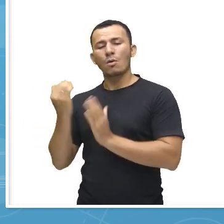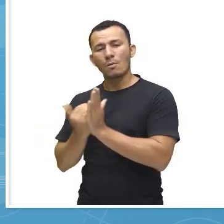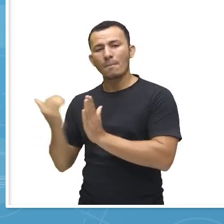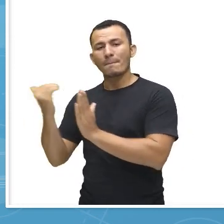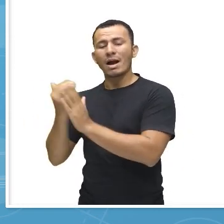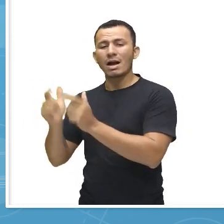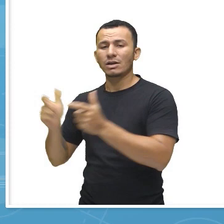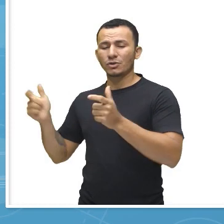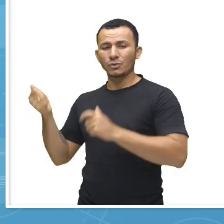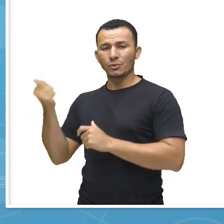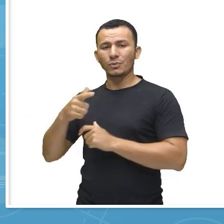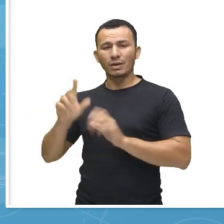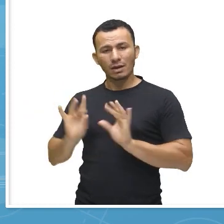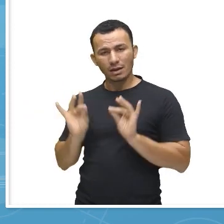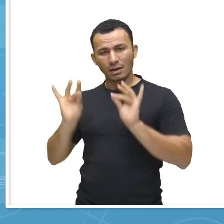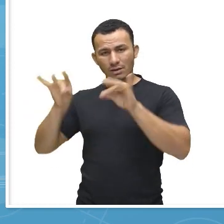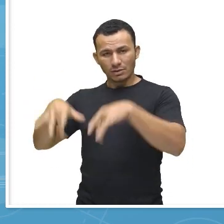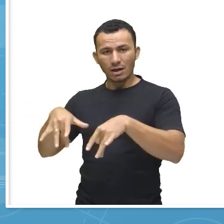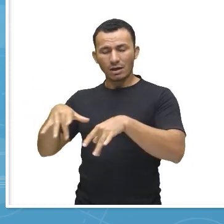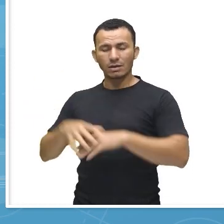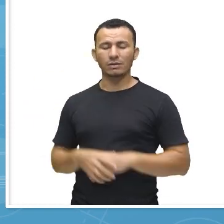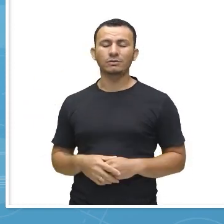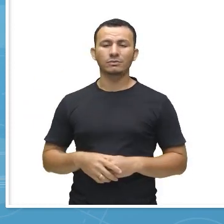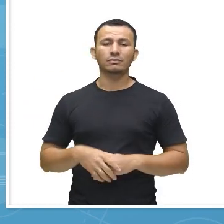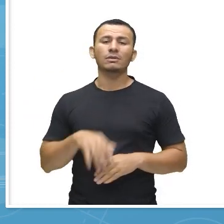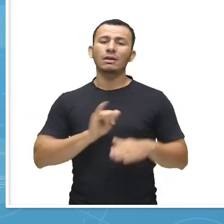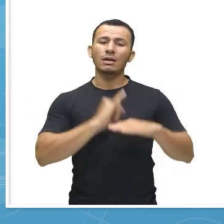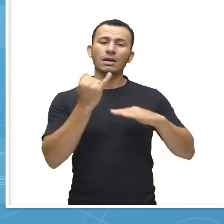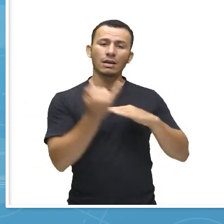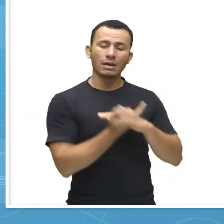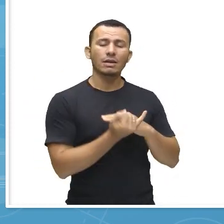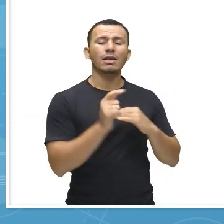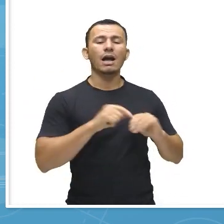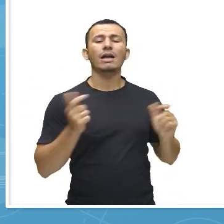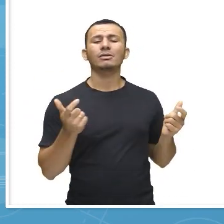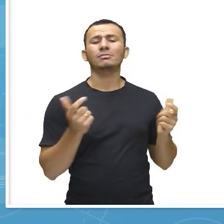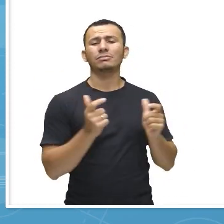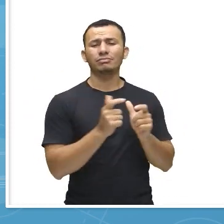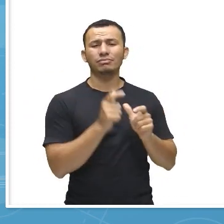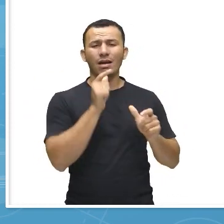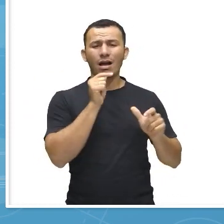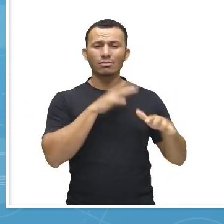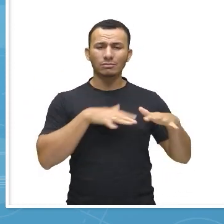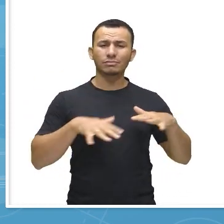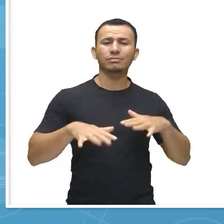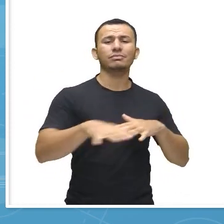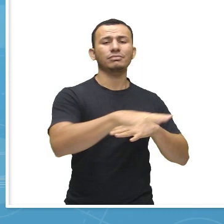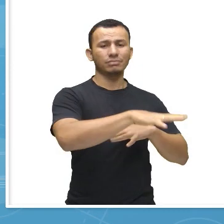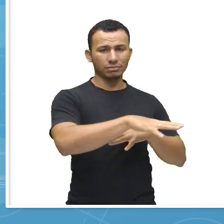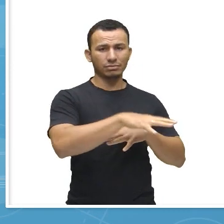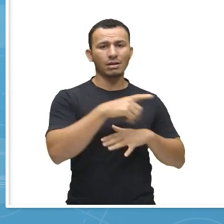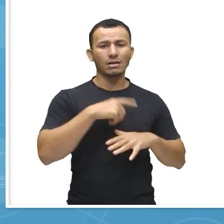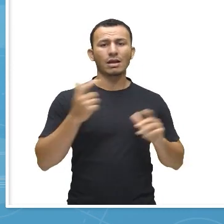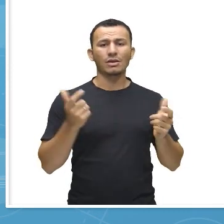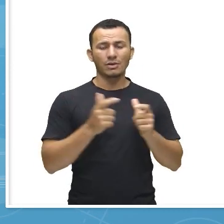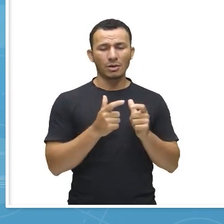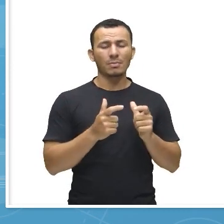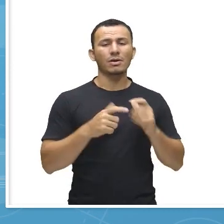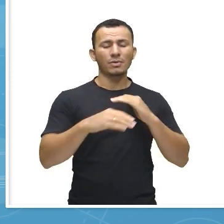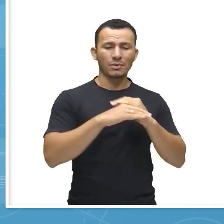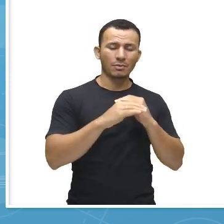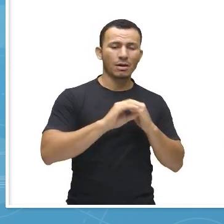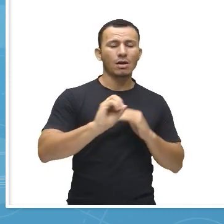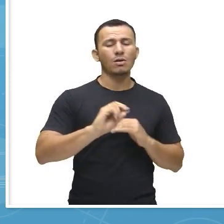Austrália. Que são terras emersas menores, já são consideradas as ilhas, que aí vai ser tamanho igual